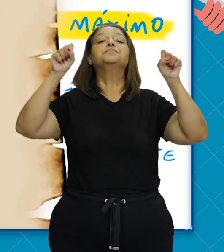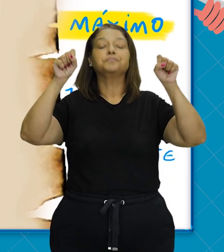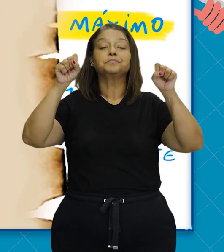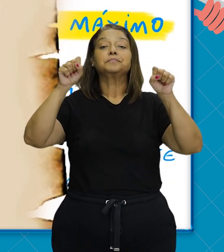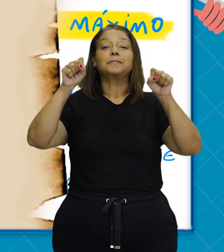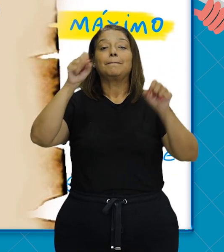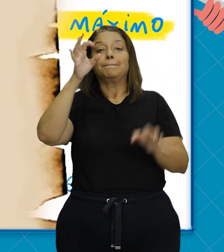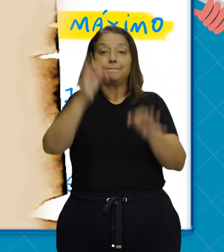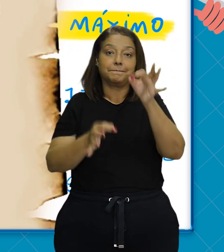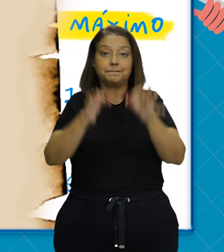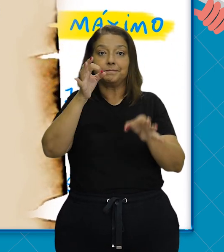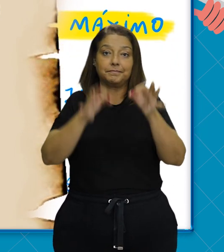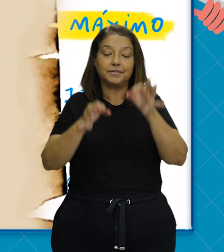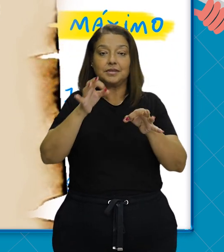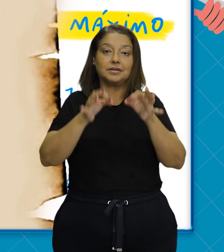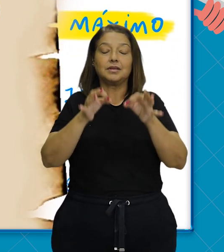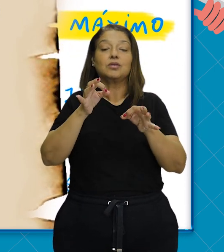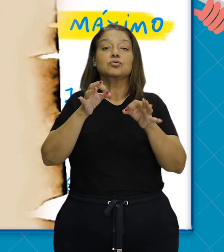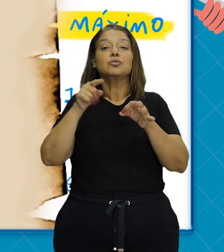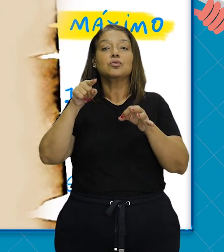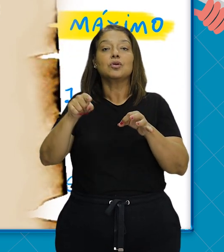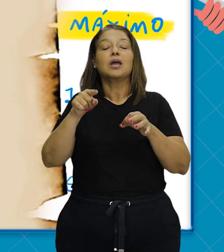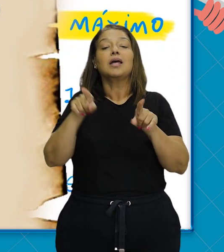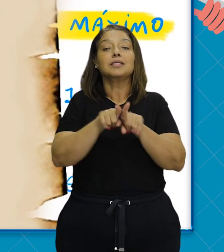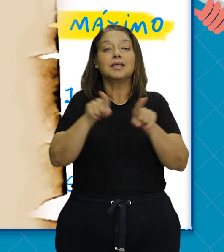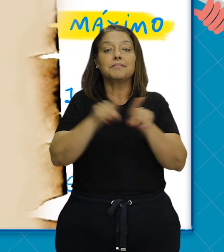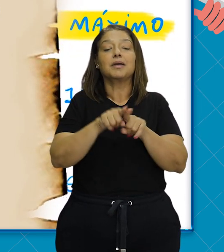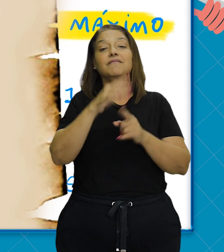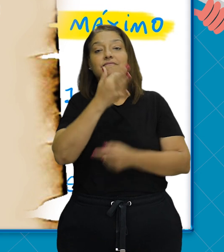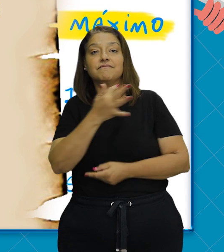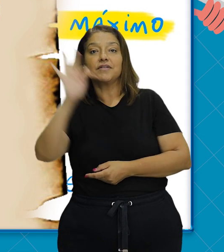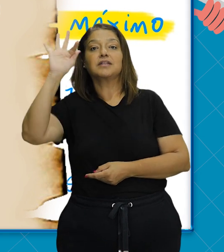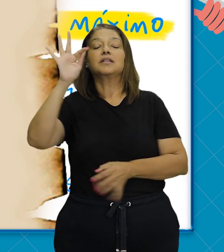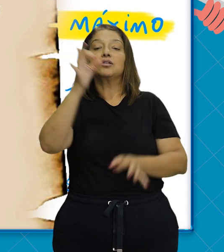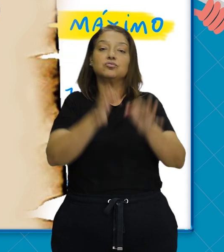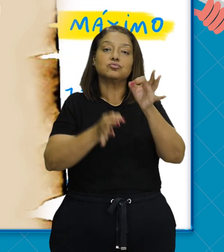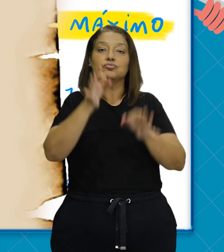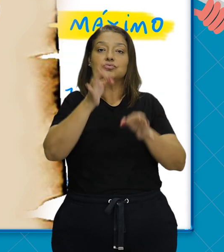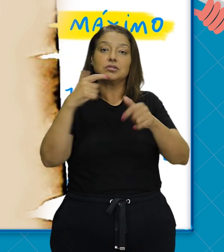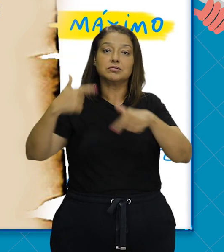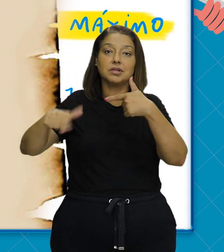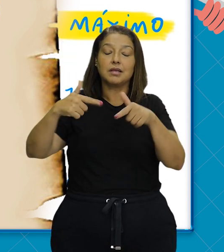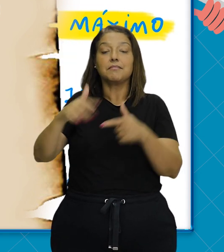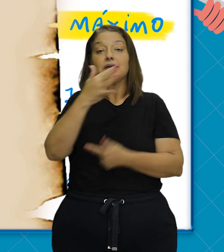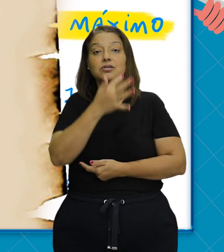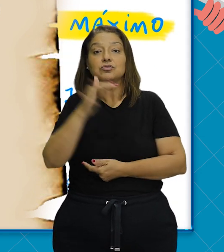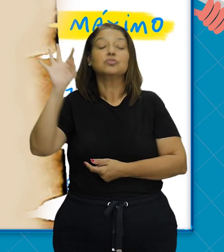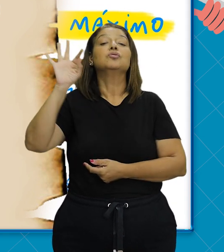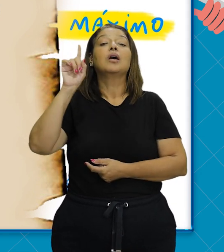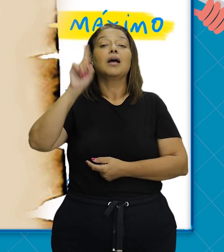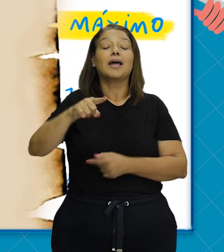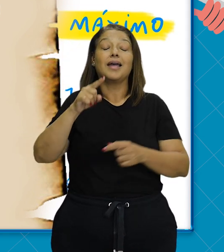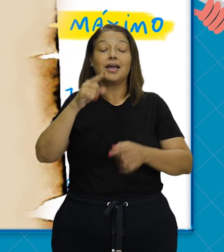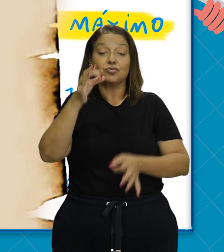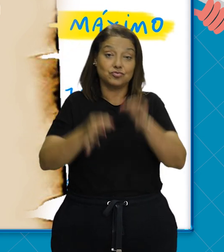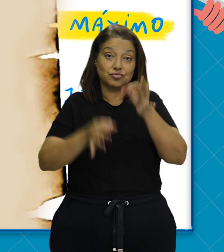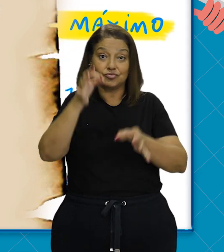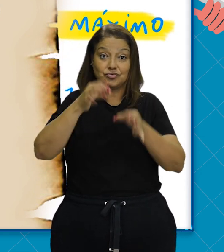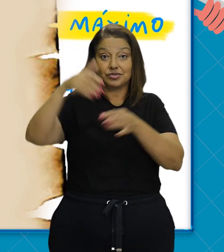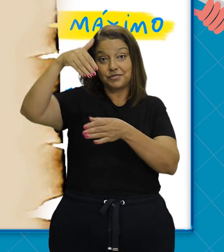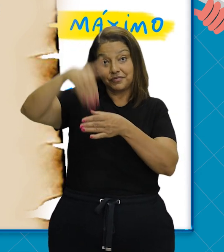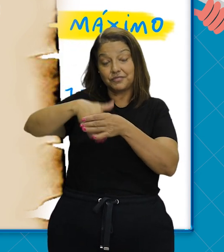Tribunal de Justiça, ou STJ, a Justiça Federal, a Justiça do Trabalho, a Justiça Eleitoral, a